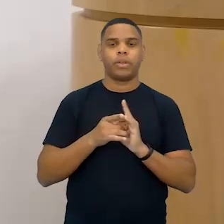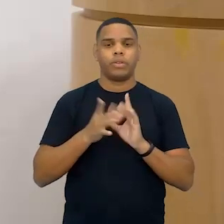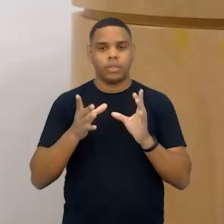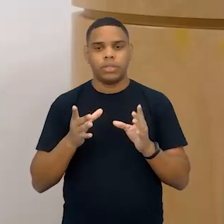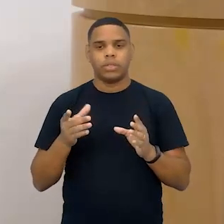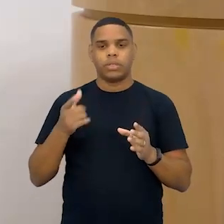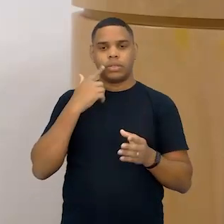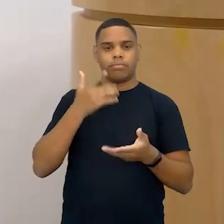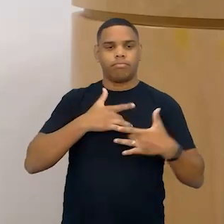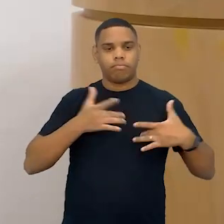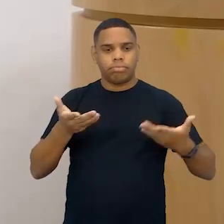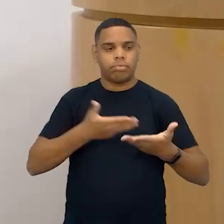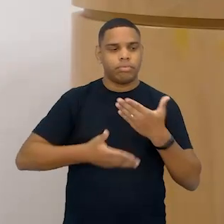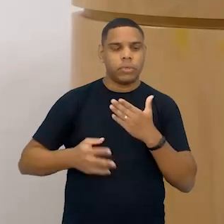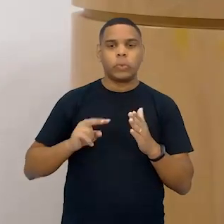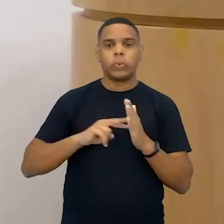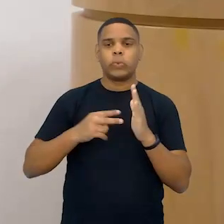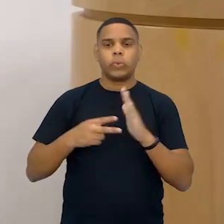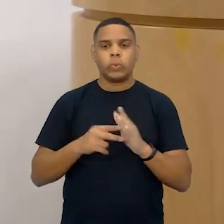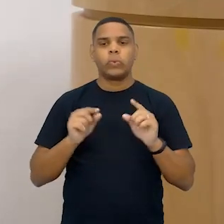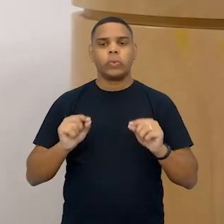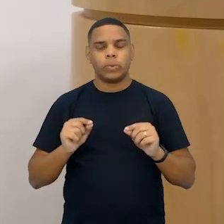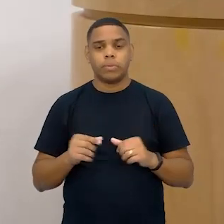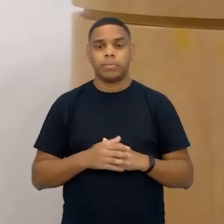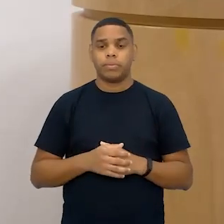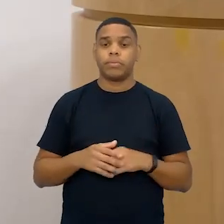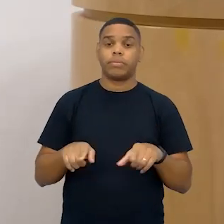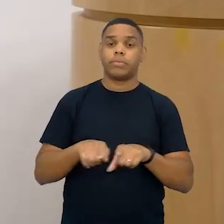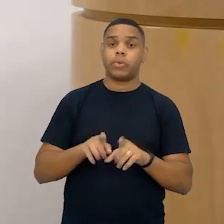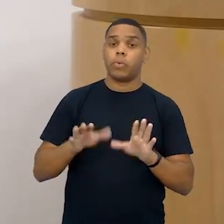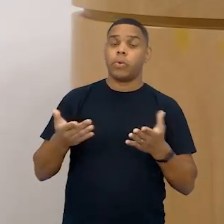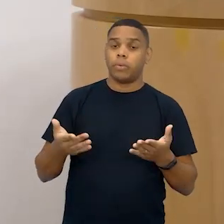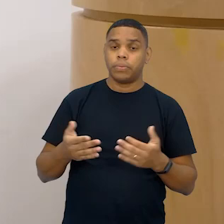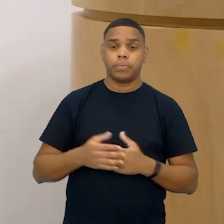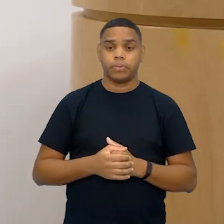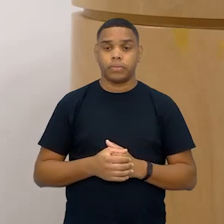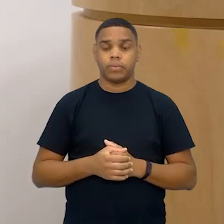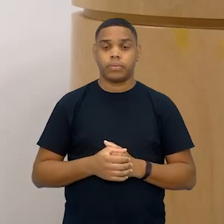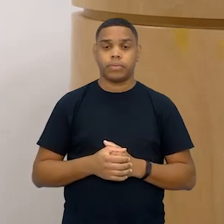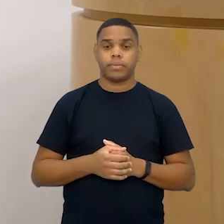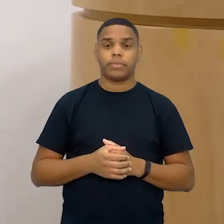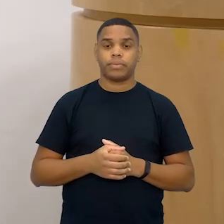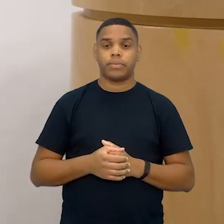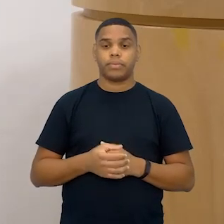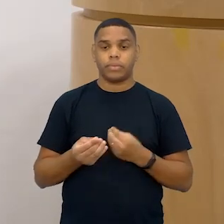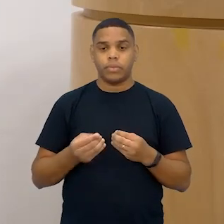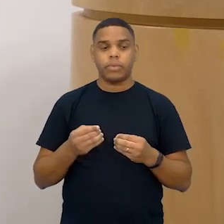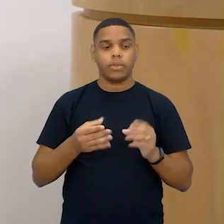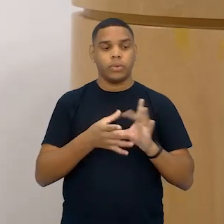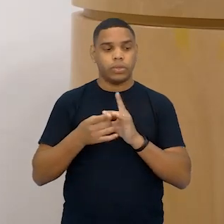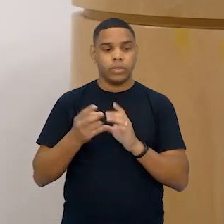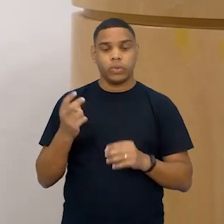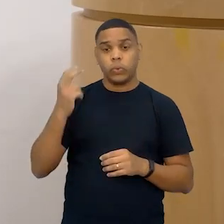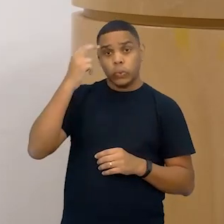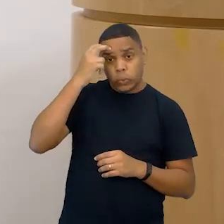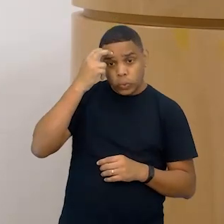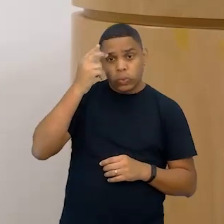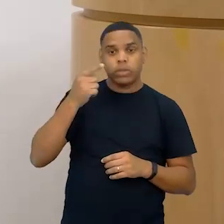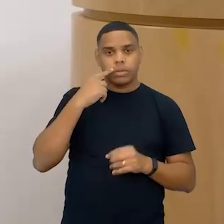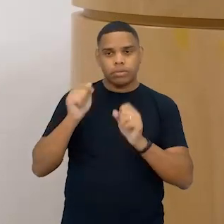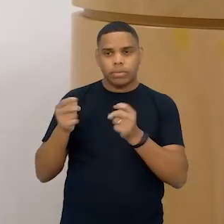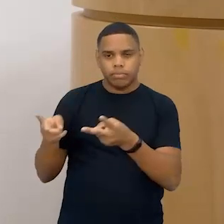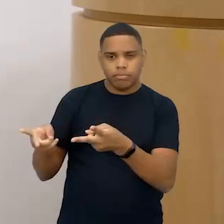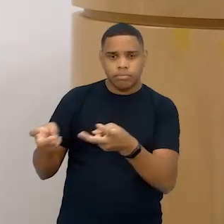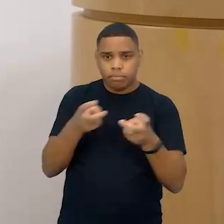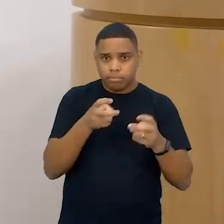da fraternidade, o que significa isso, que tipo de contexto cultural que ele consegue enxergar